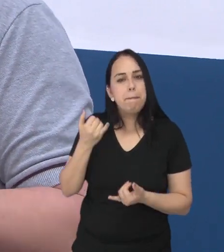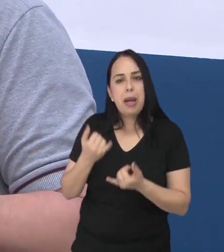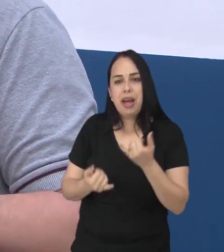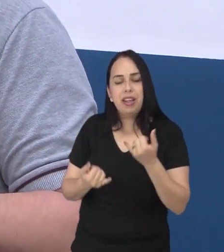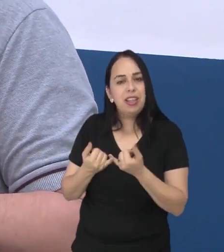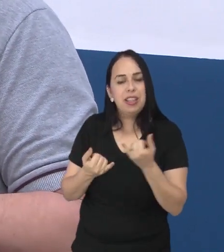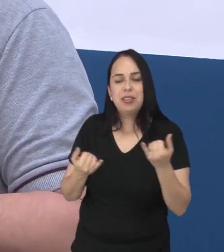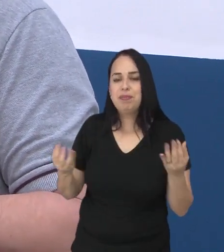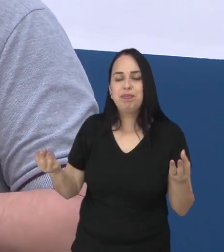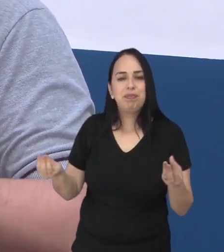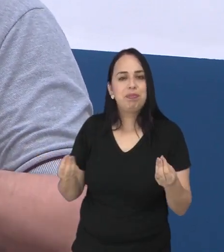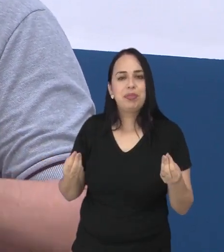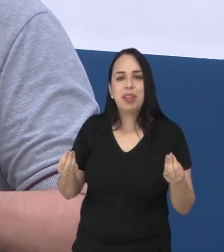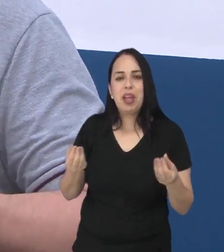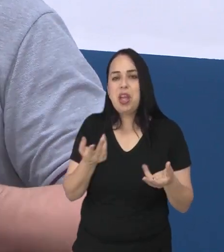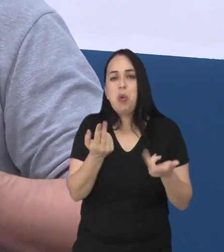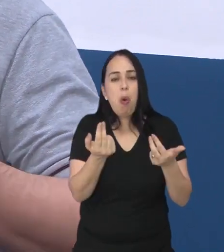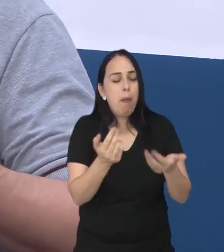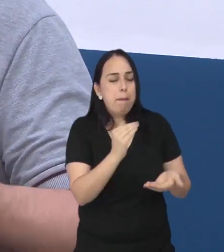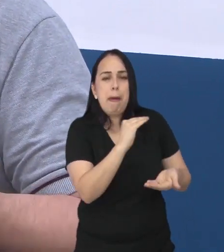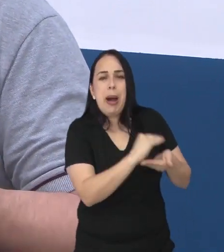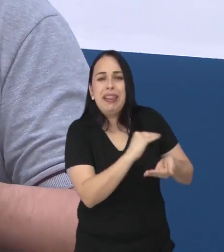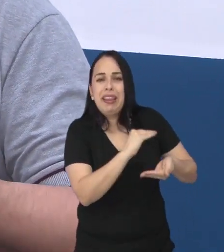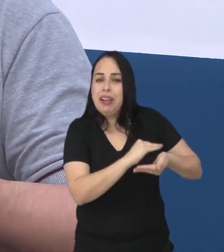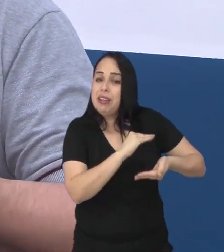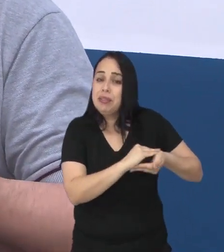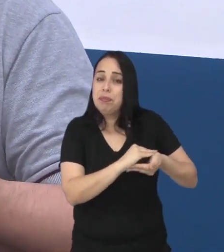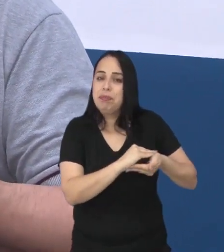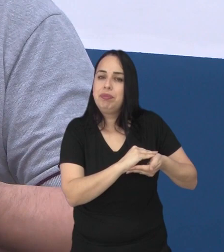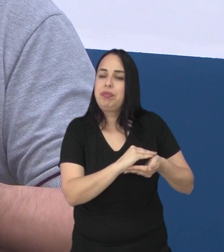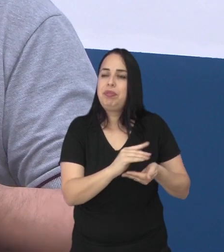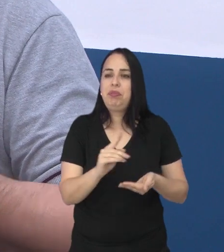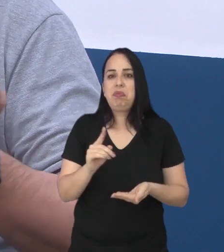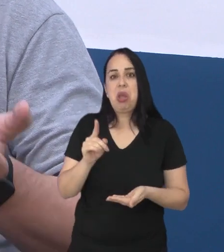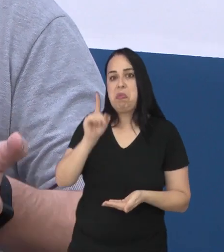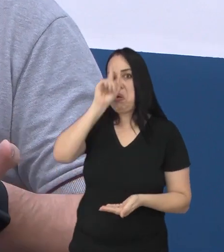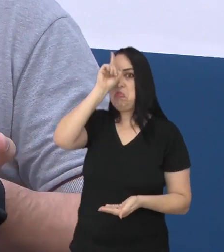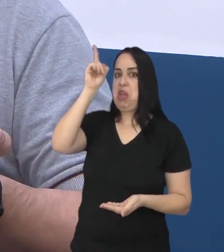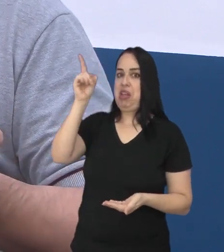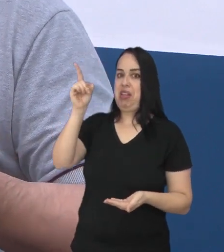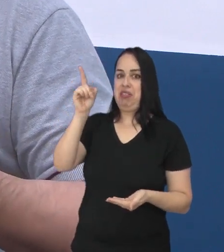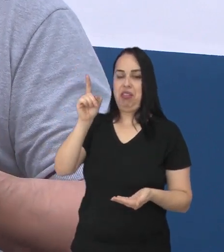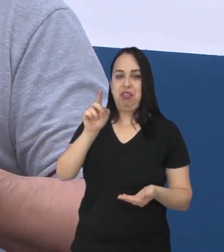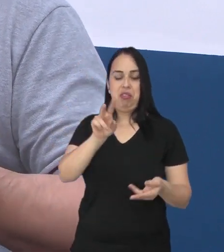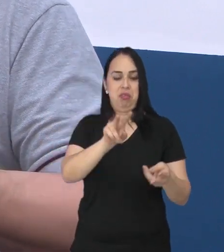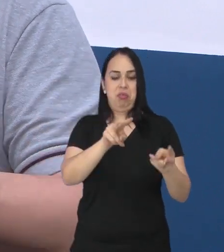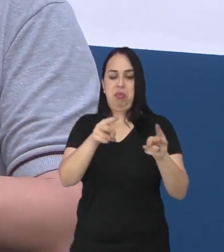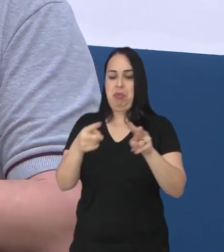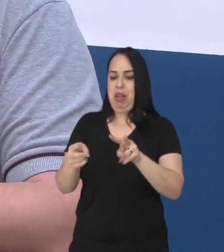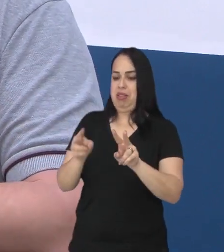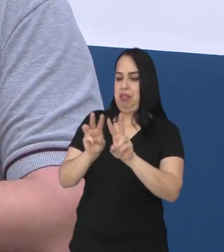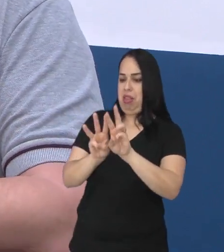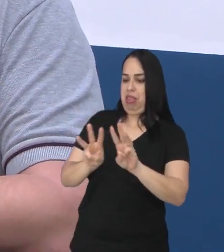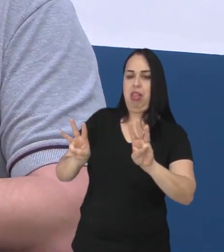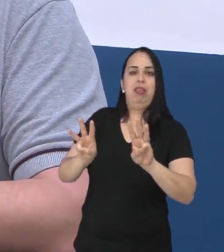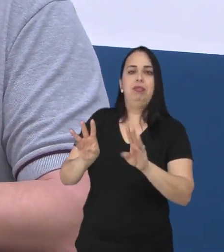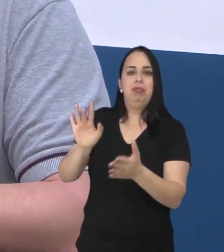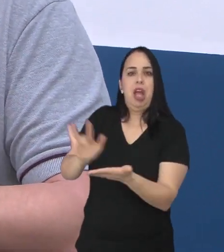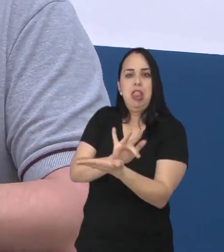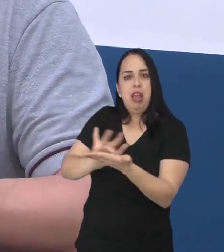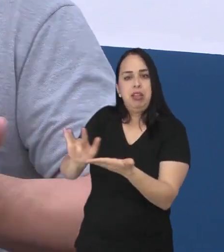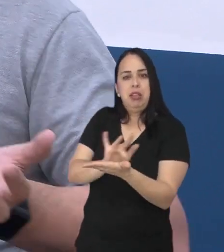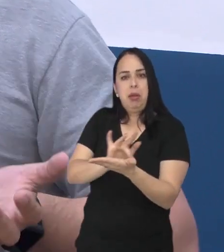de algo que é muito congênero, muito parecido com o que foi o poupa-tempo. Então, é uma ideia